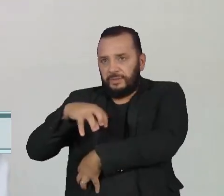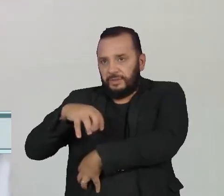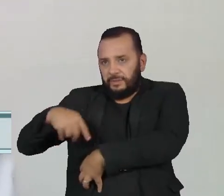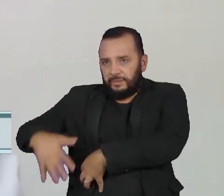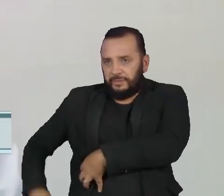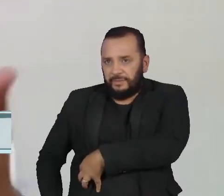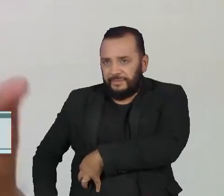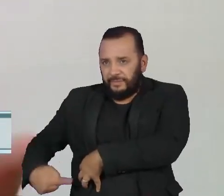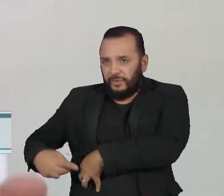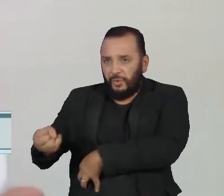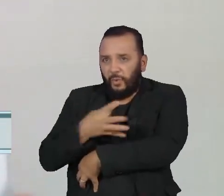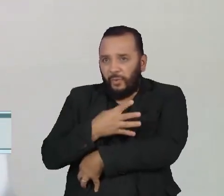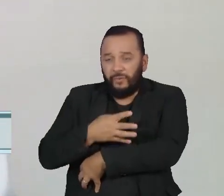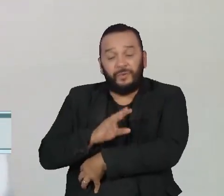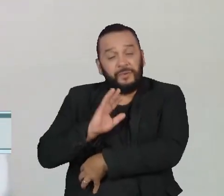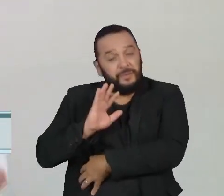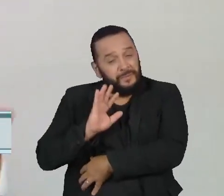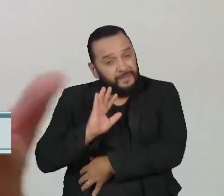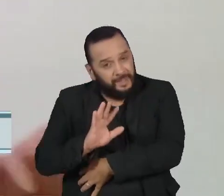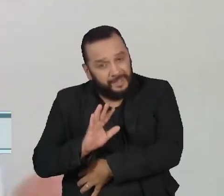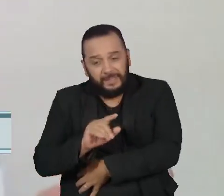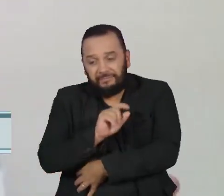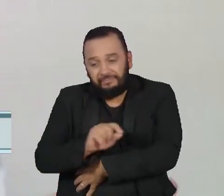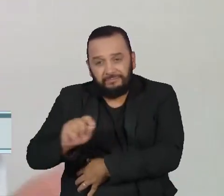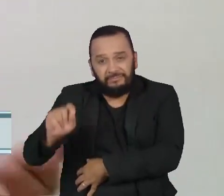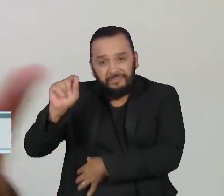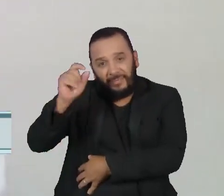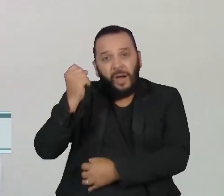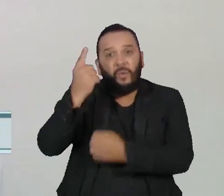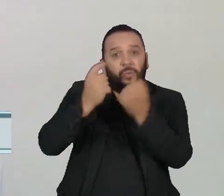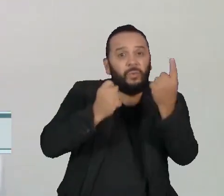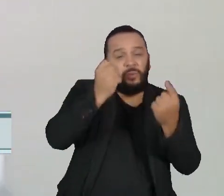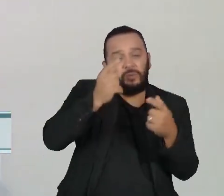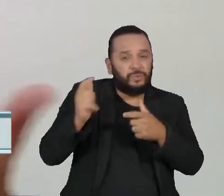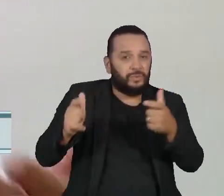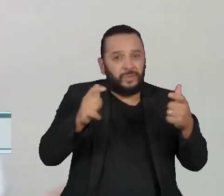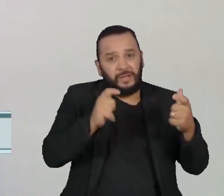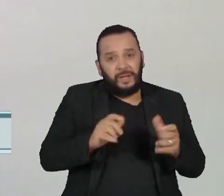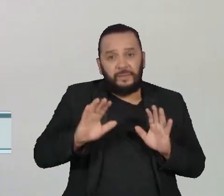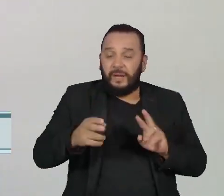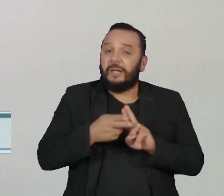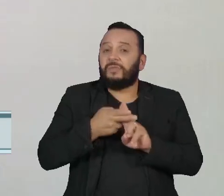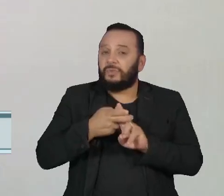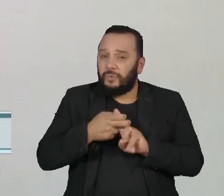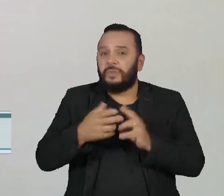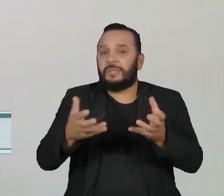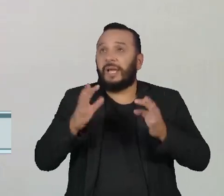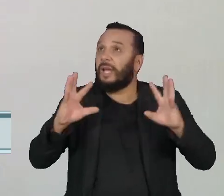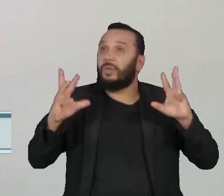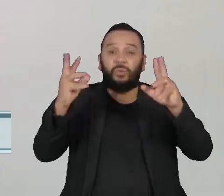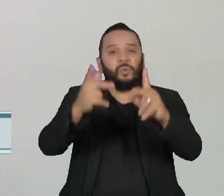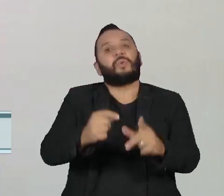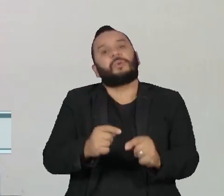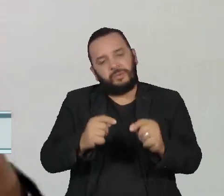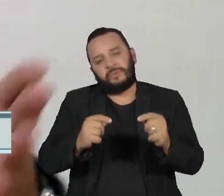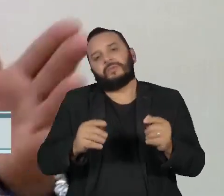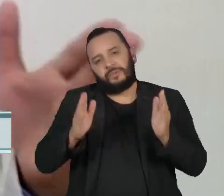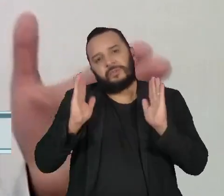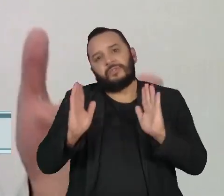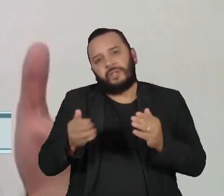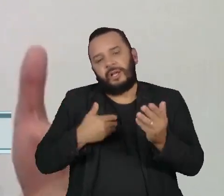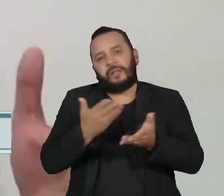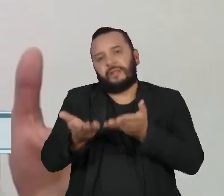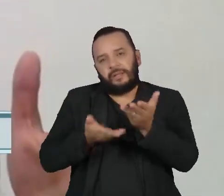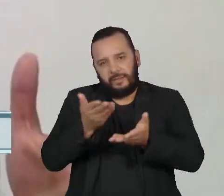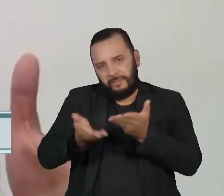Sistema Único de Saúde dá ampla cobertura, tanto para a diálise quanto para o transplante, para que nenhum brasileiro fique de fora. Nos